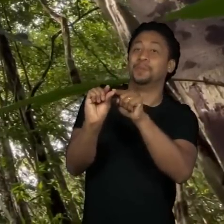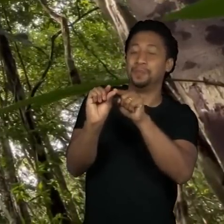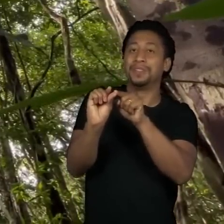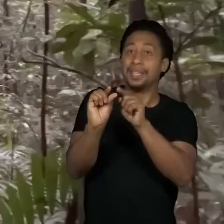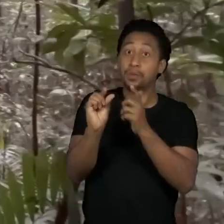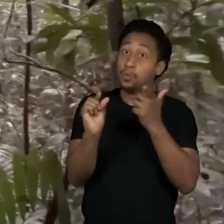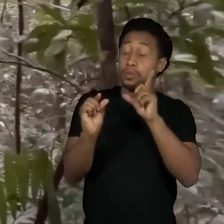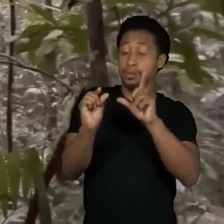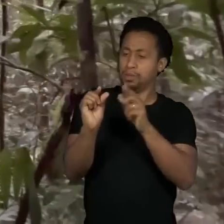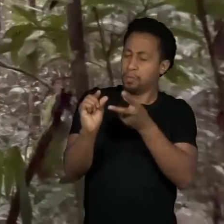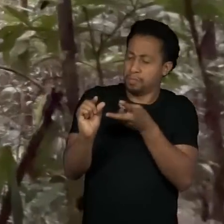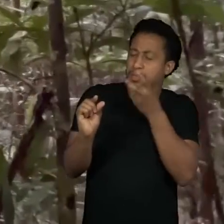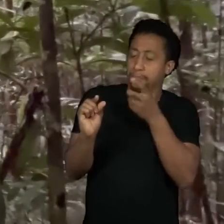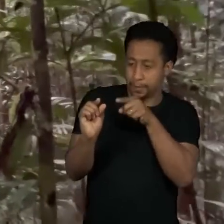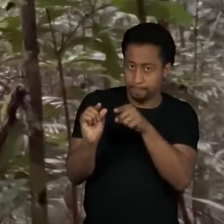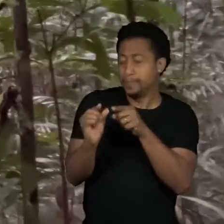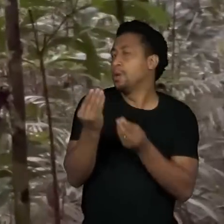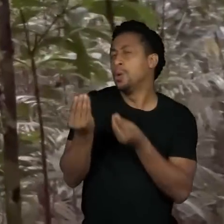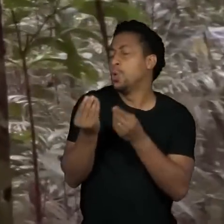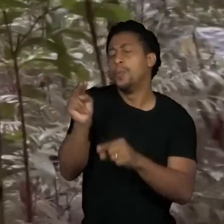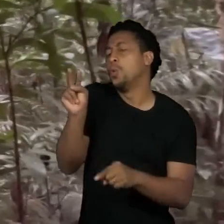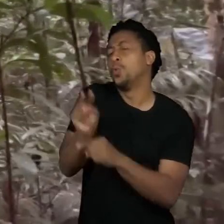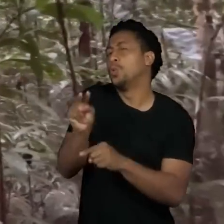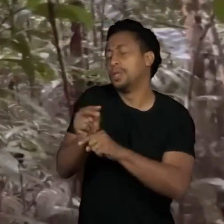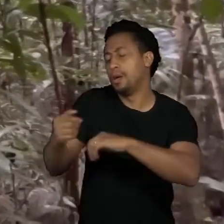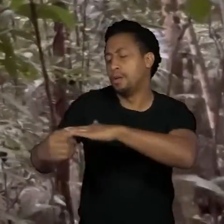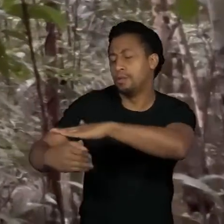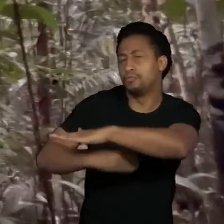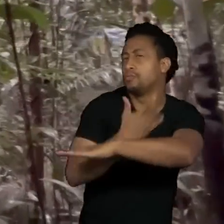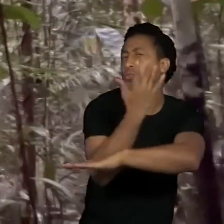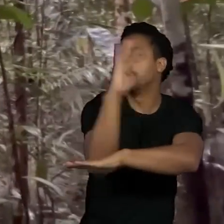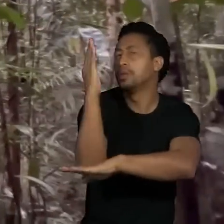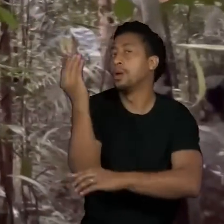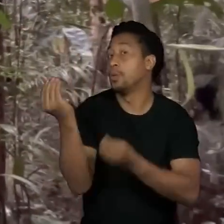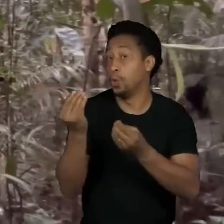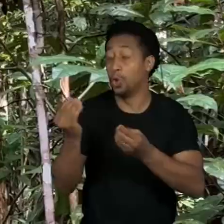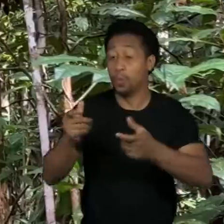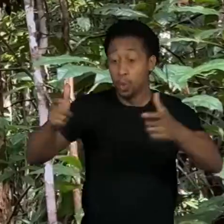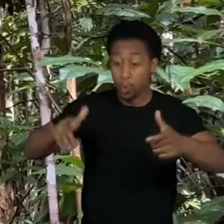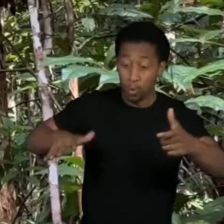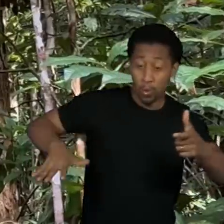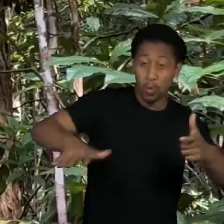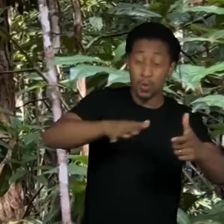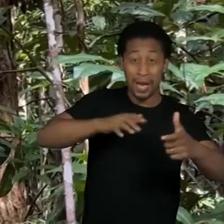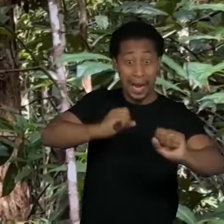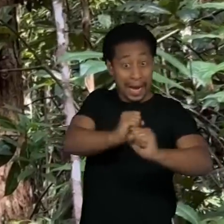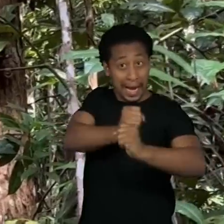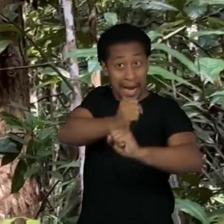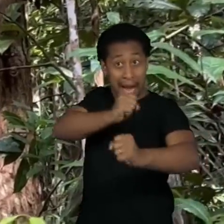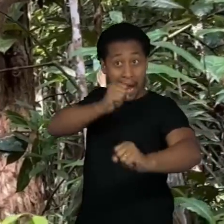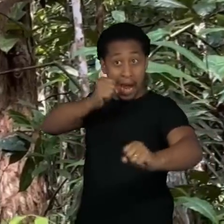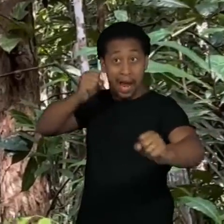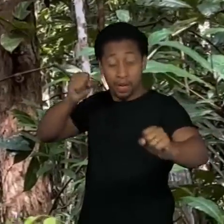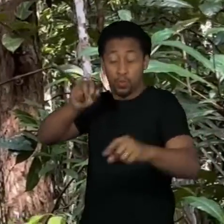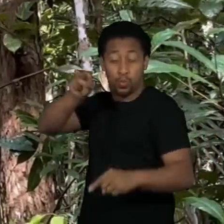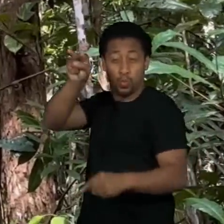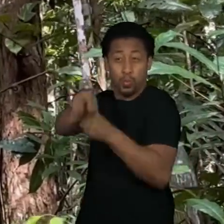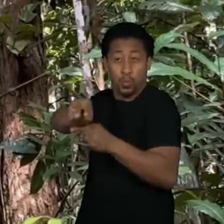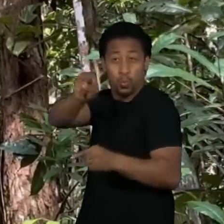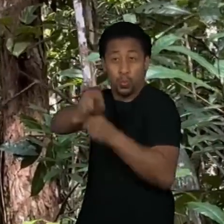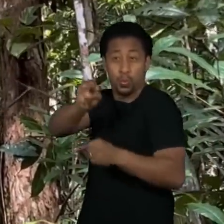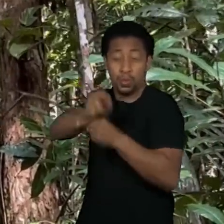manter a biodiversidade da floresta, é mais eficiente preservar áreas maiores do que pequenos pedaços